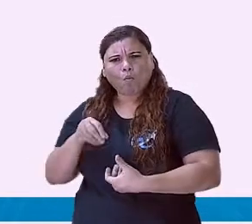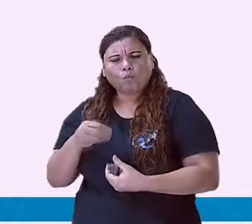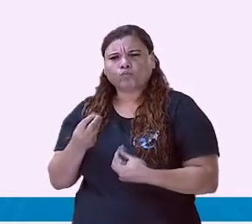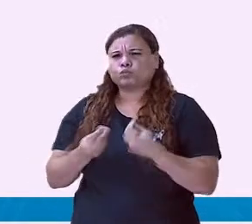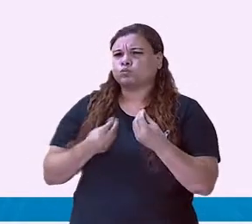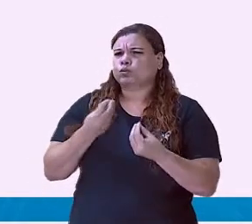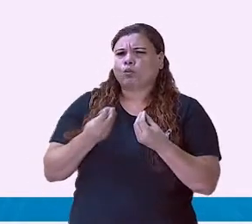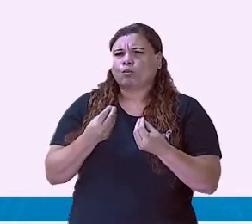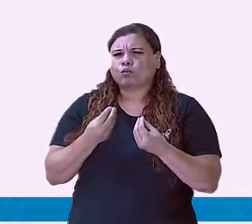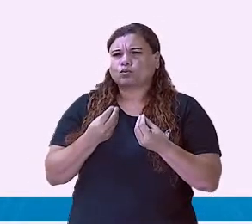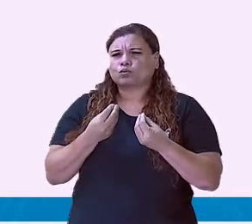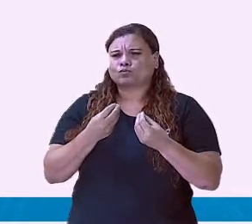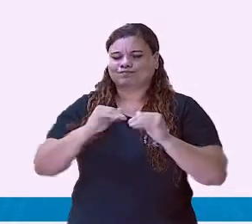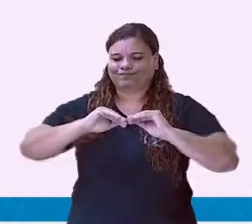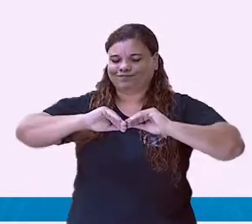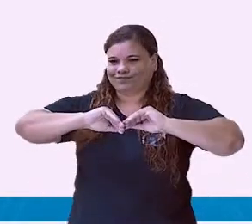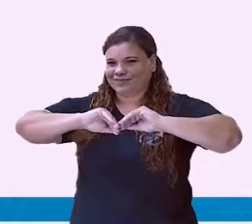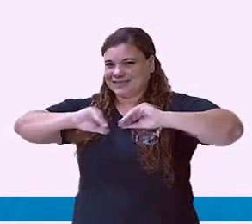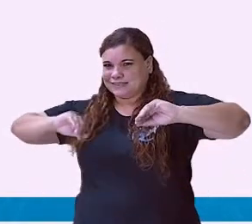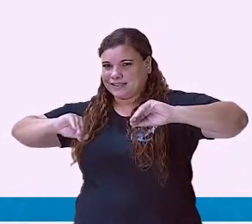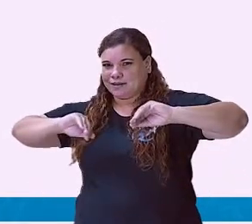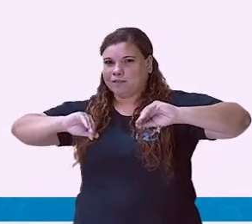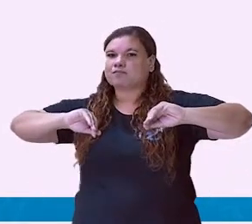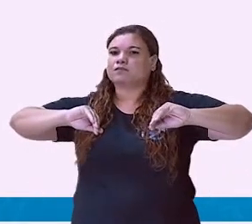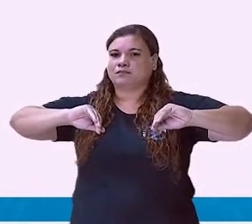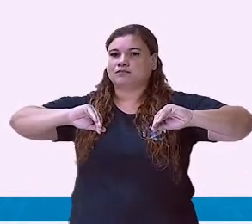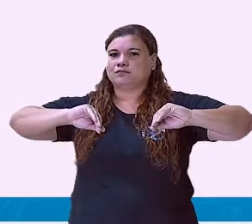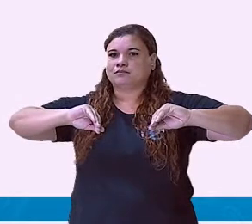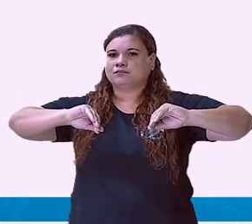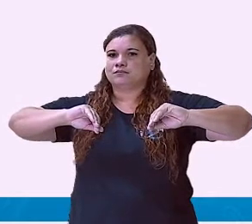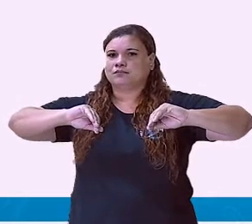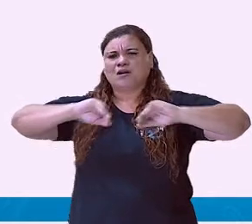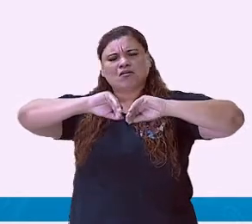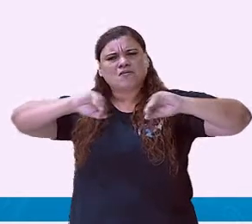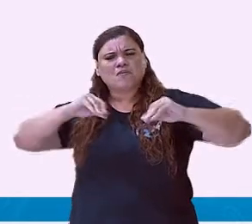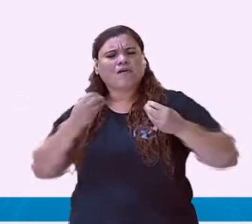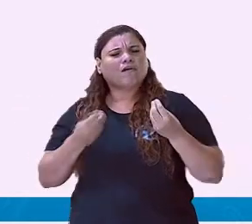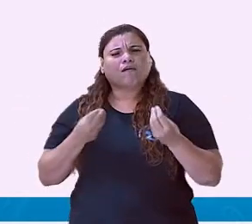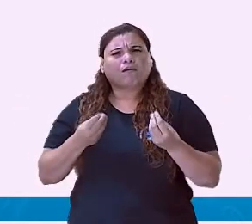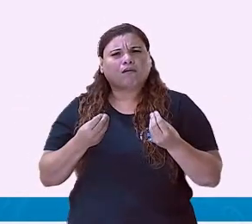polos, lembra? Capitalistas e socialistas.